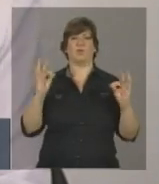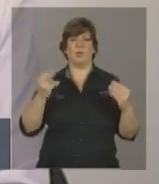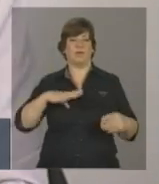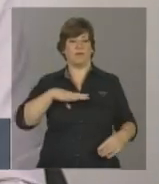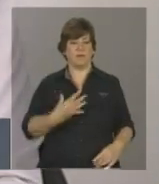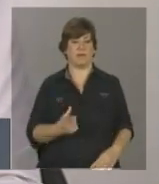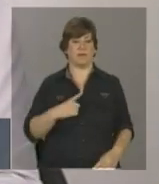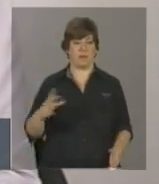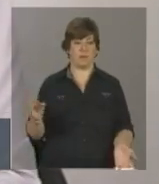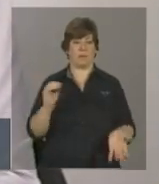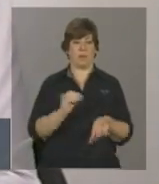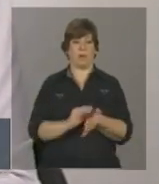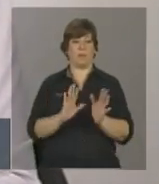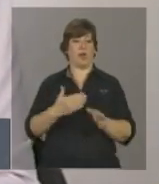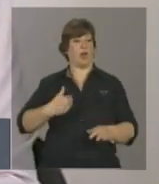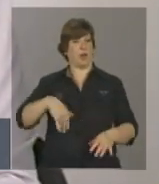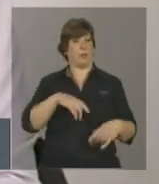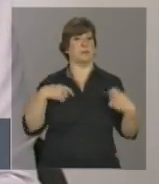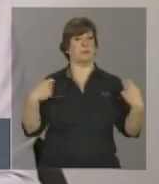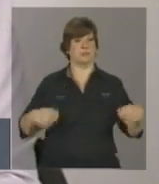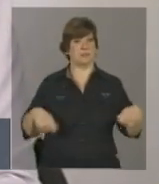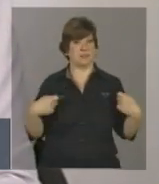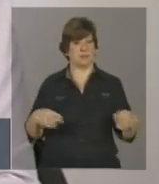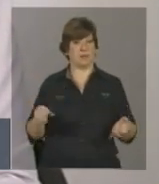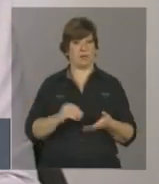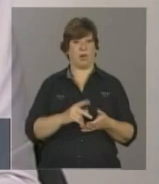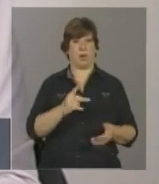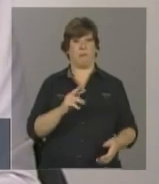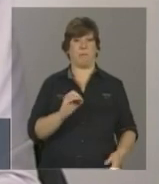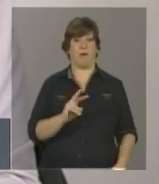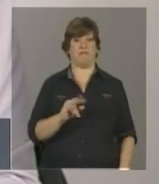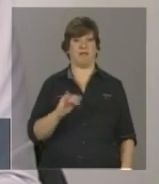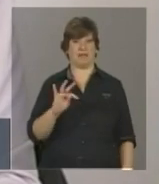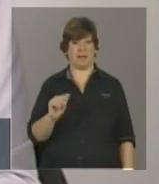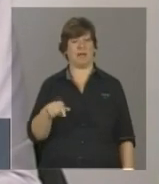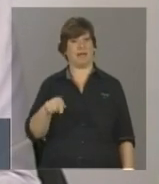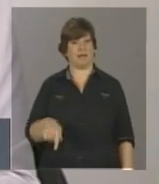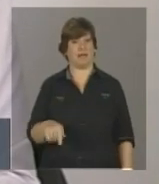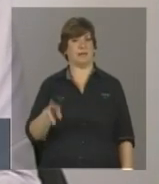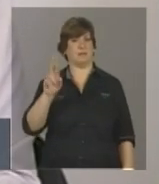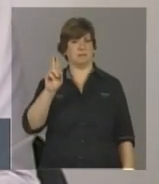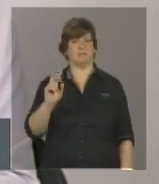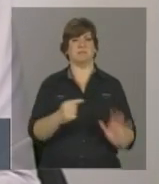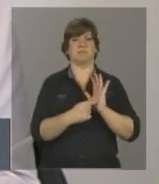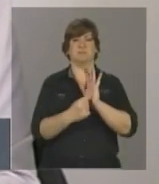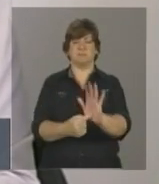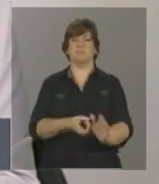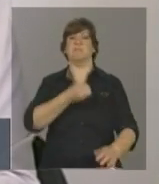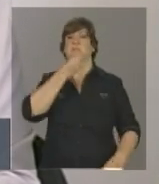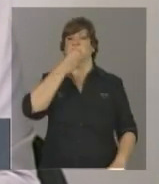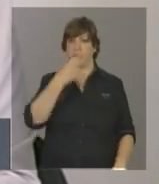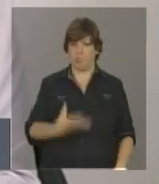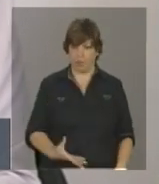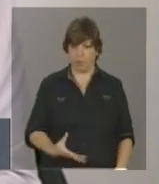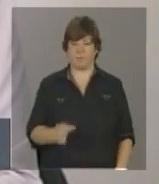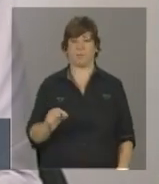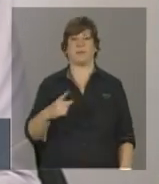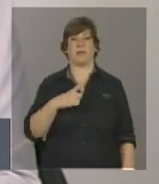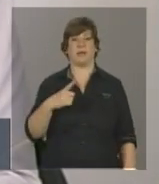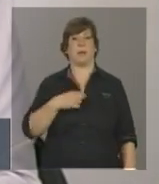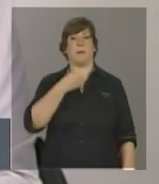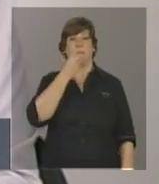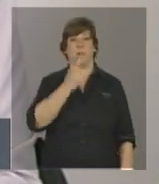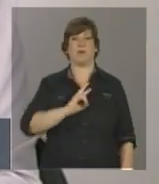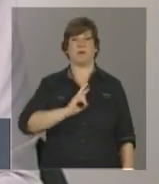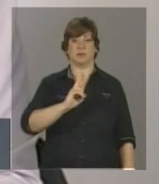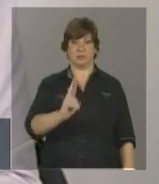que estão colocados, nós comemoramos dizendo que o Provita é uma referência positiva, que dá bons